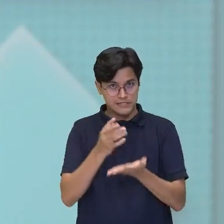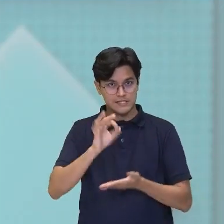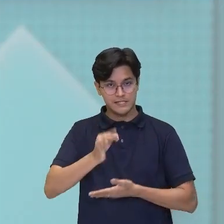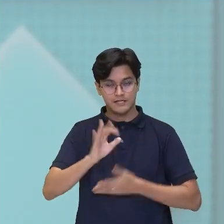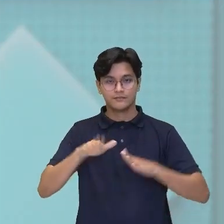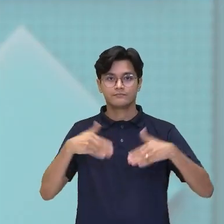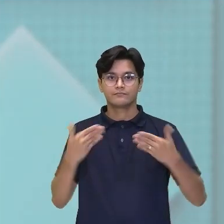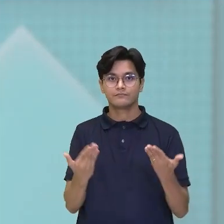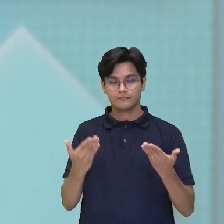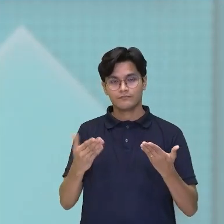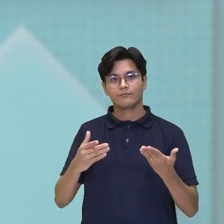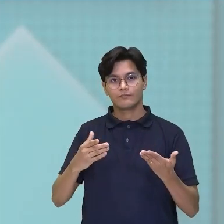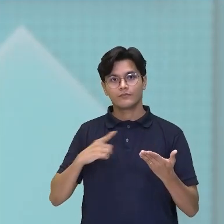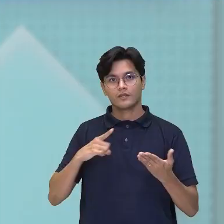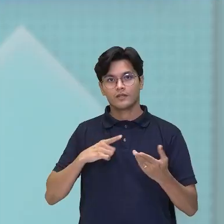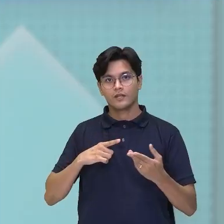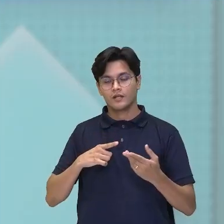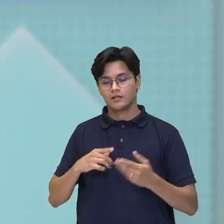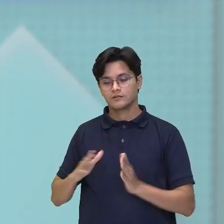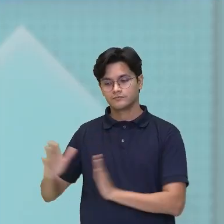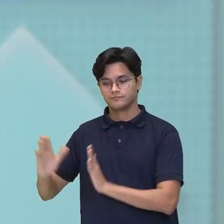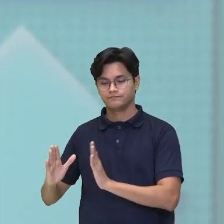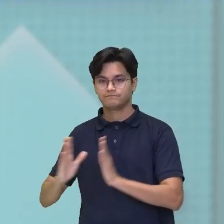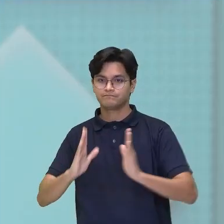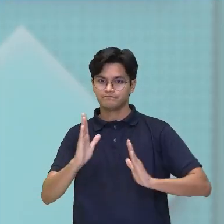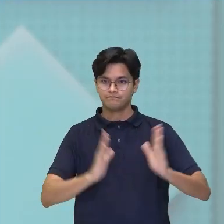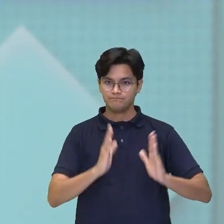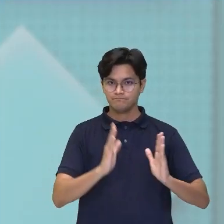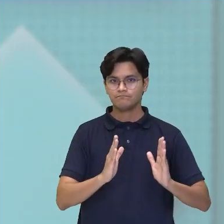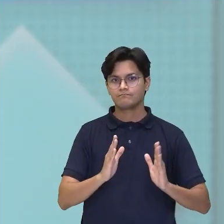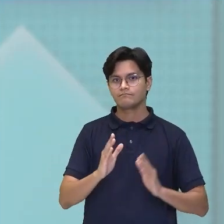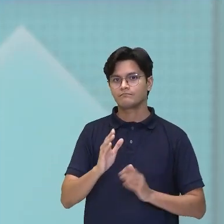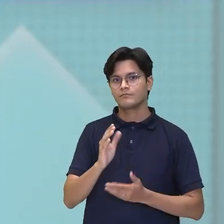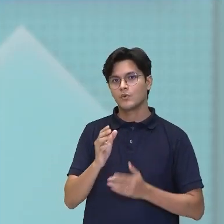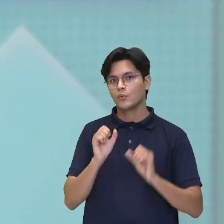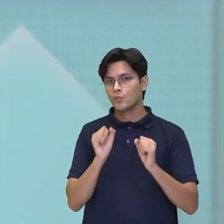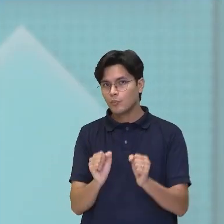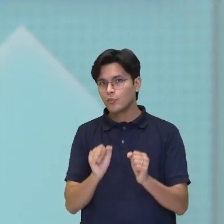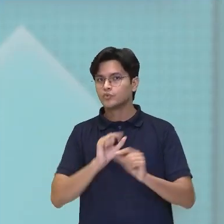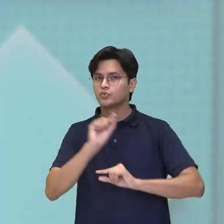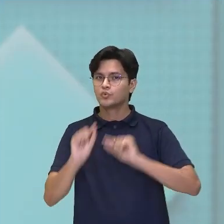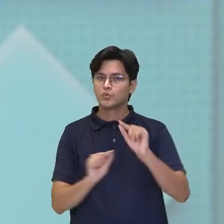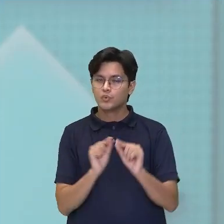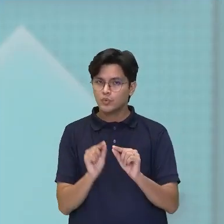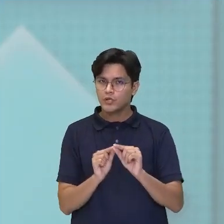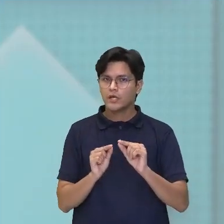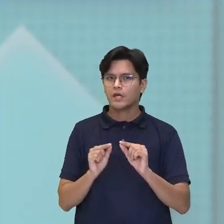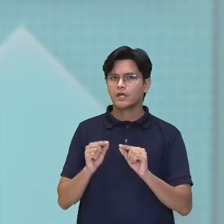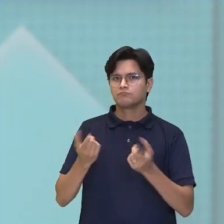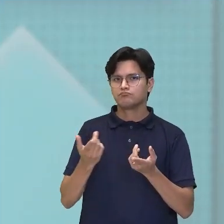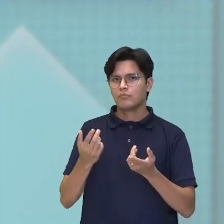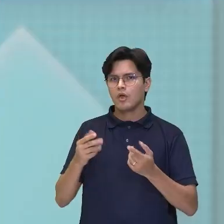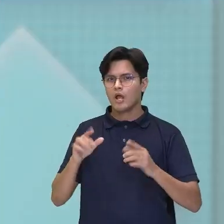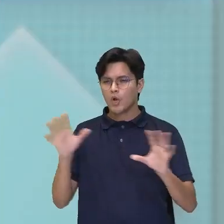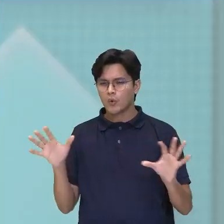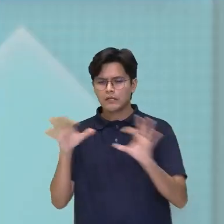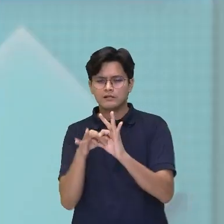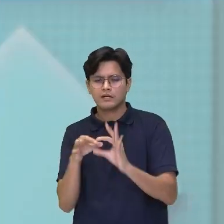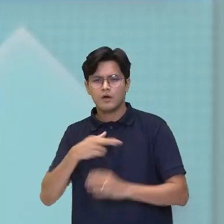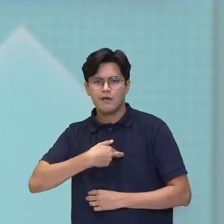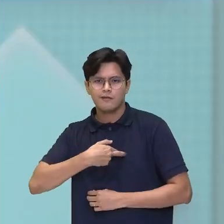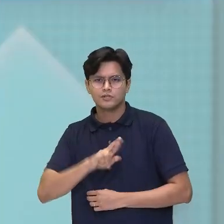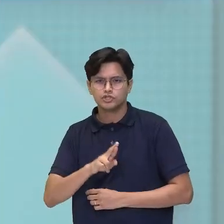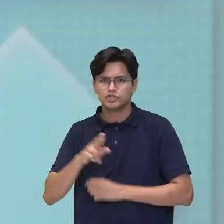esses 2 períodos? Seria que era uma forma ritualística do que a questão da religiosidade,